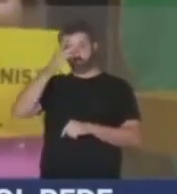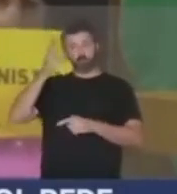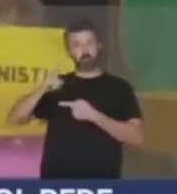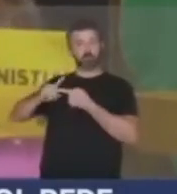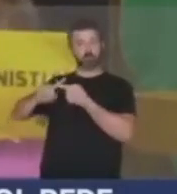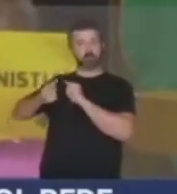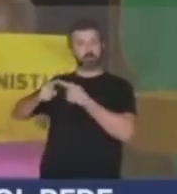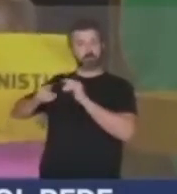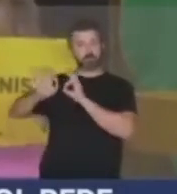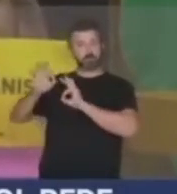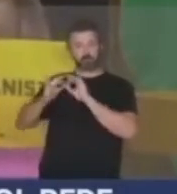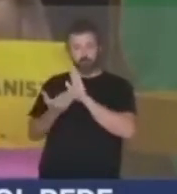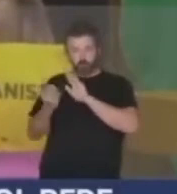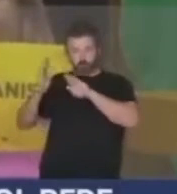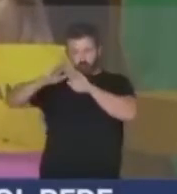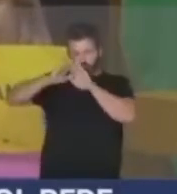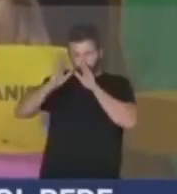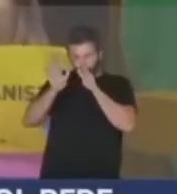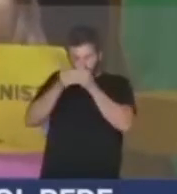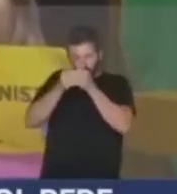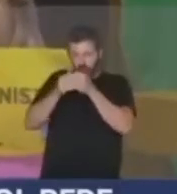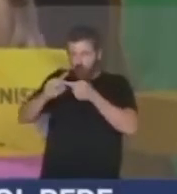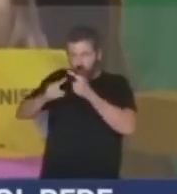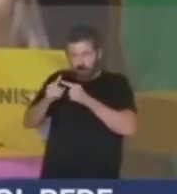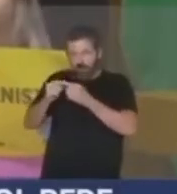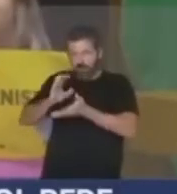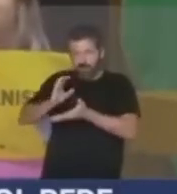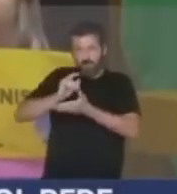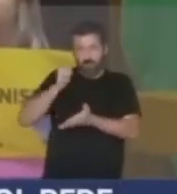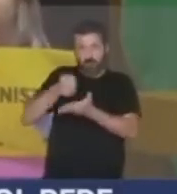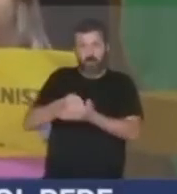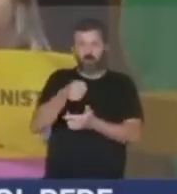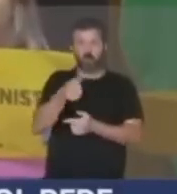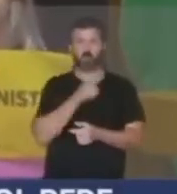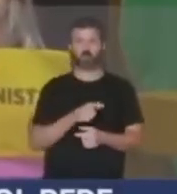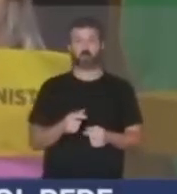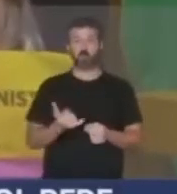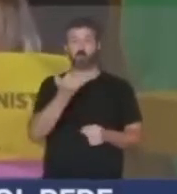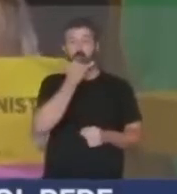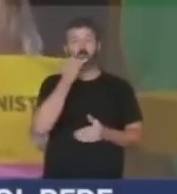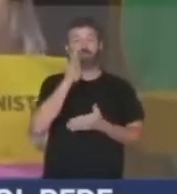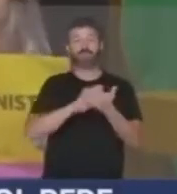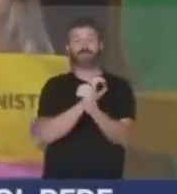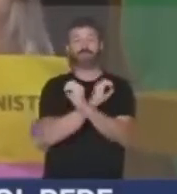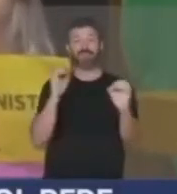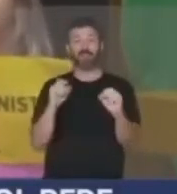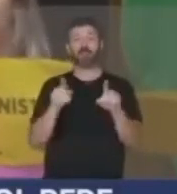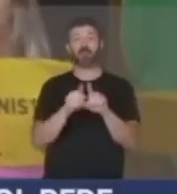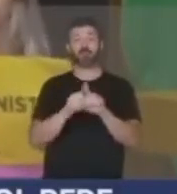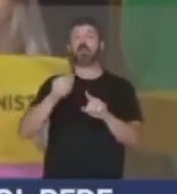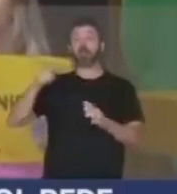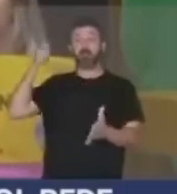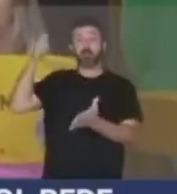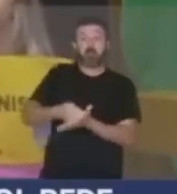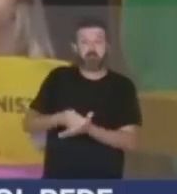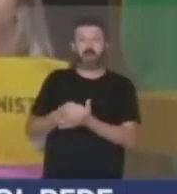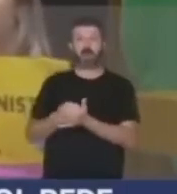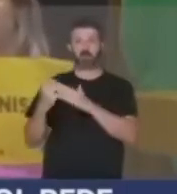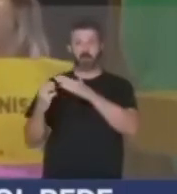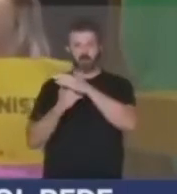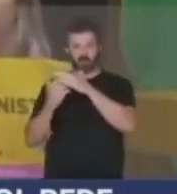que articularam nas sombras, financiaram e tramaram essa tentativa de golpe. Sem anistia também aos